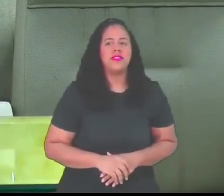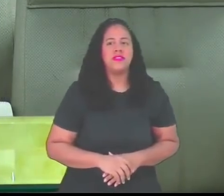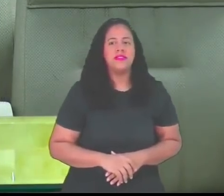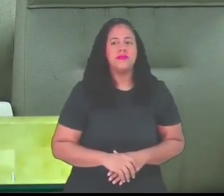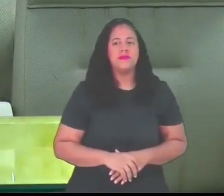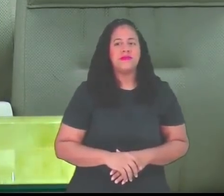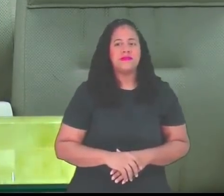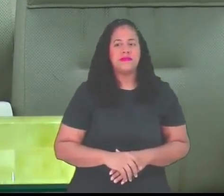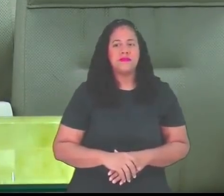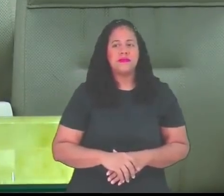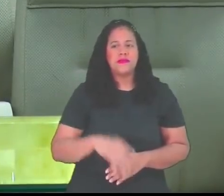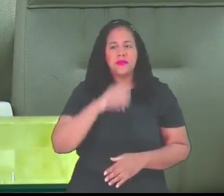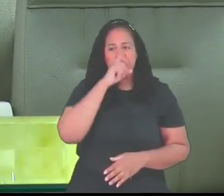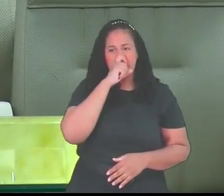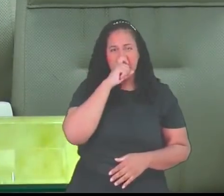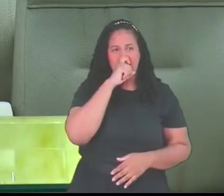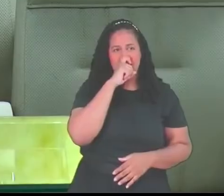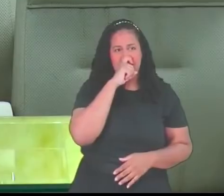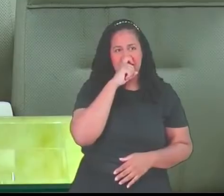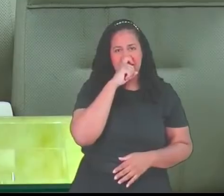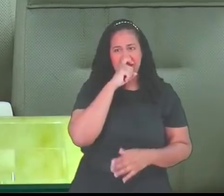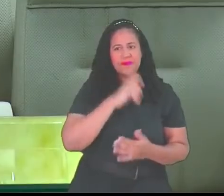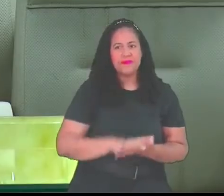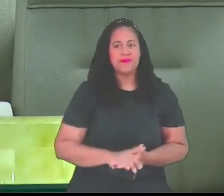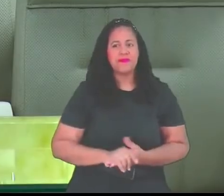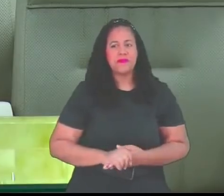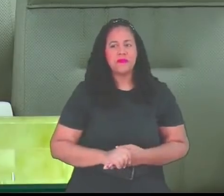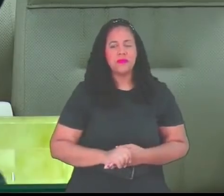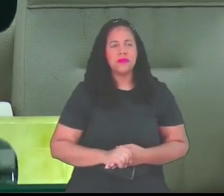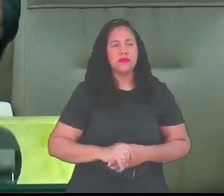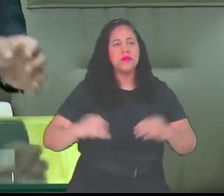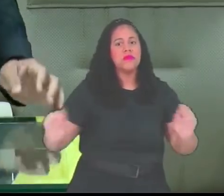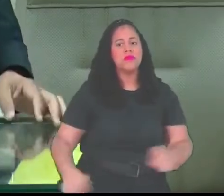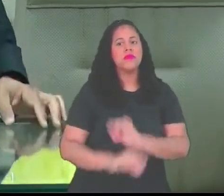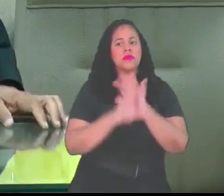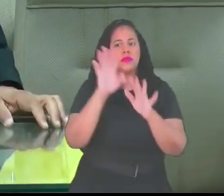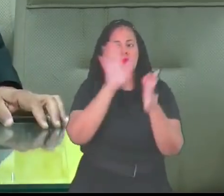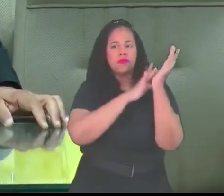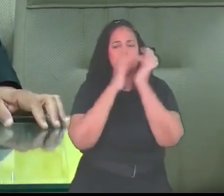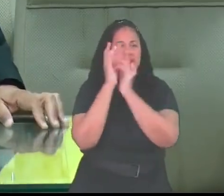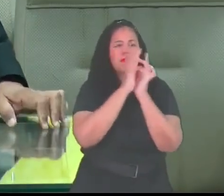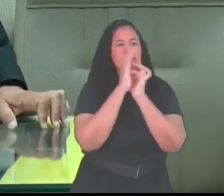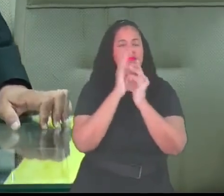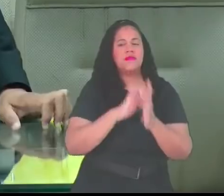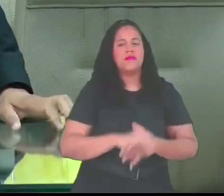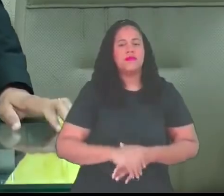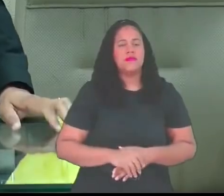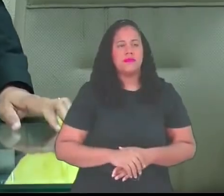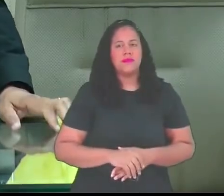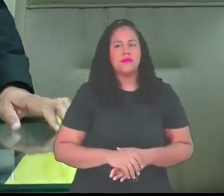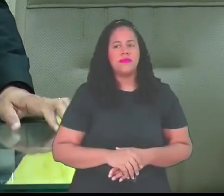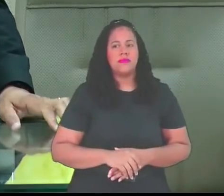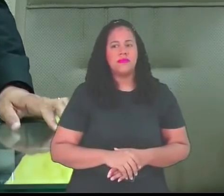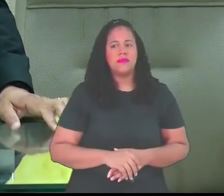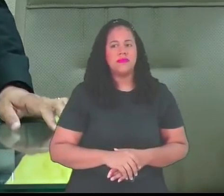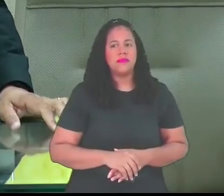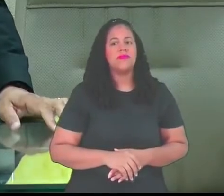Glória ao teu nome. Glória a Jesus. Glória a